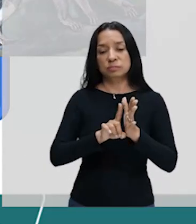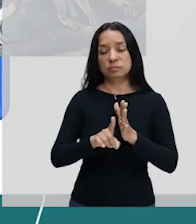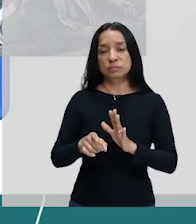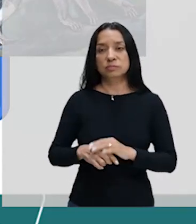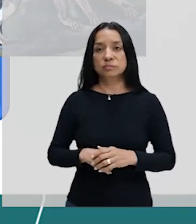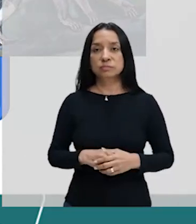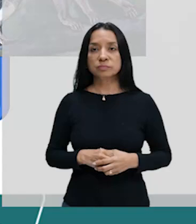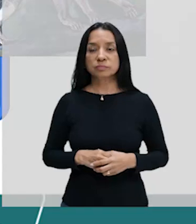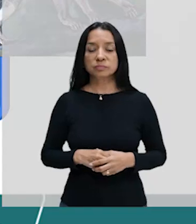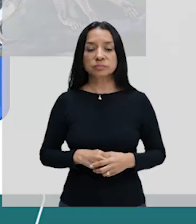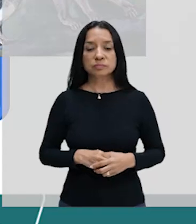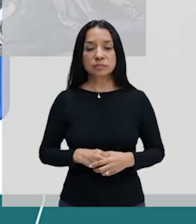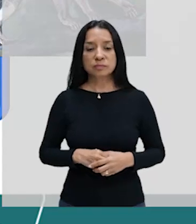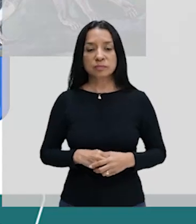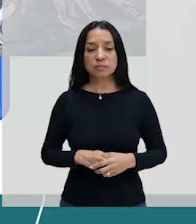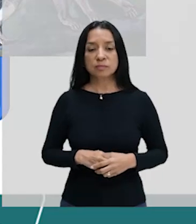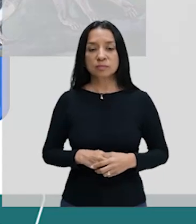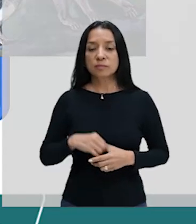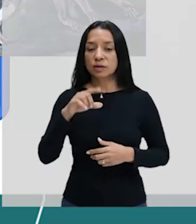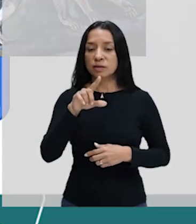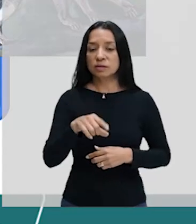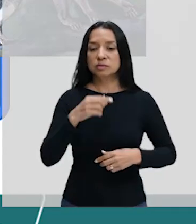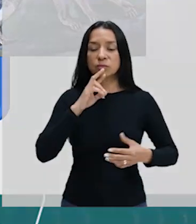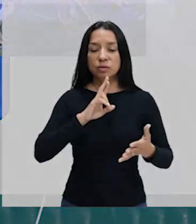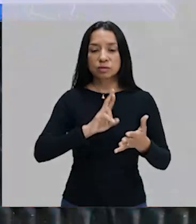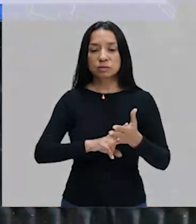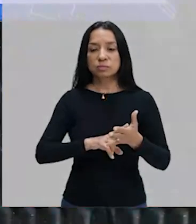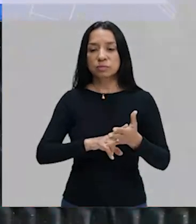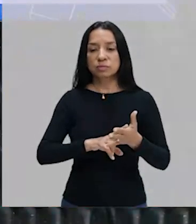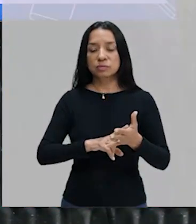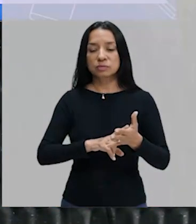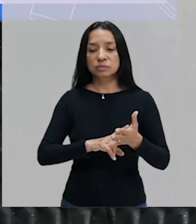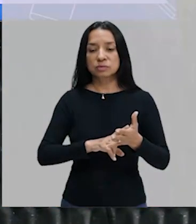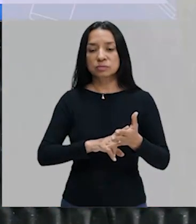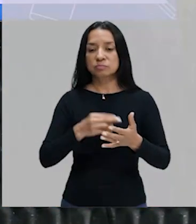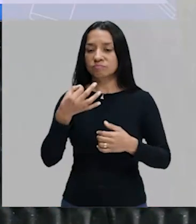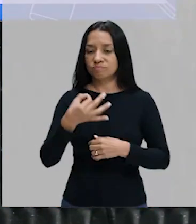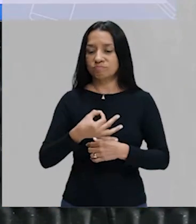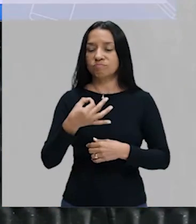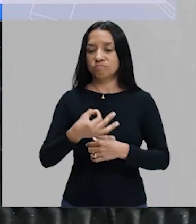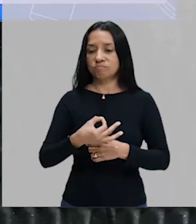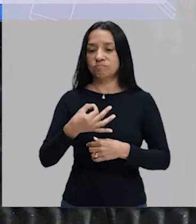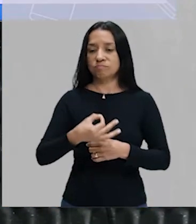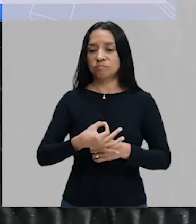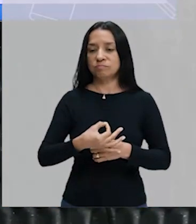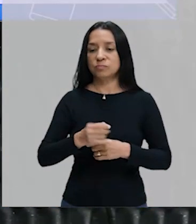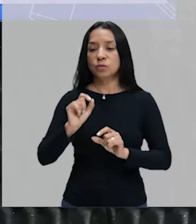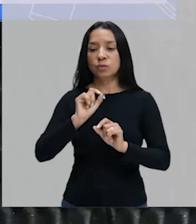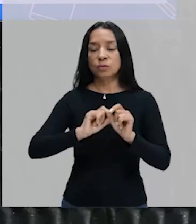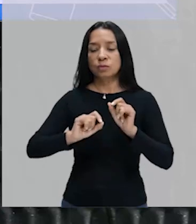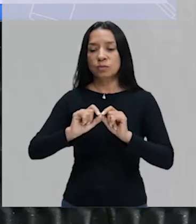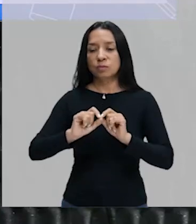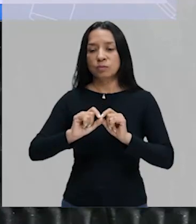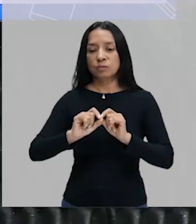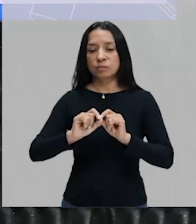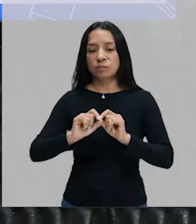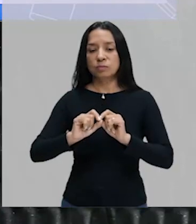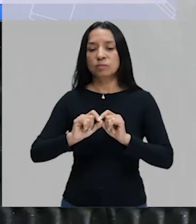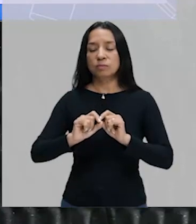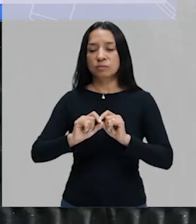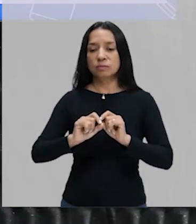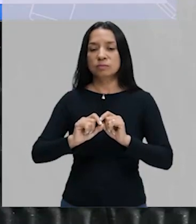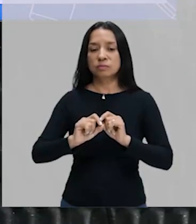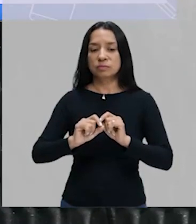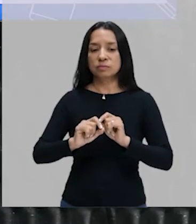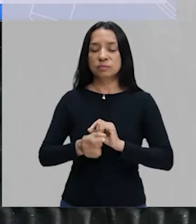questão. Assinale a alternativa que justifica corretamente o fato de dinossauro... isso aqui já foi, né? A